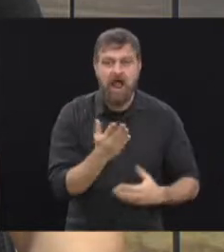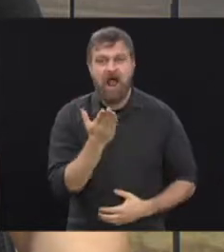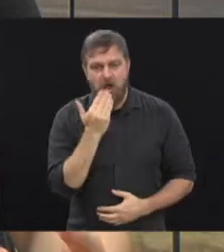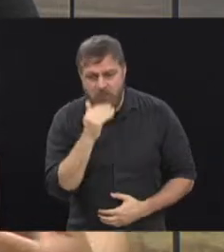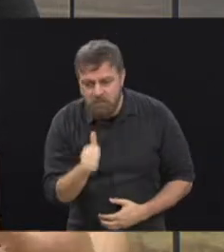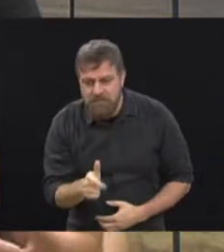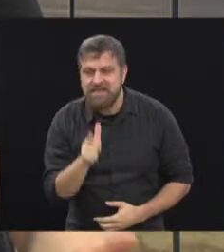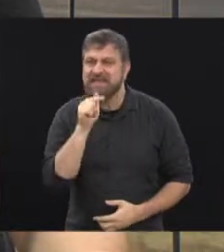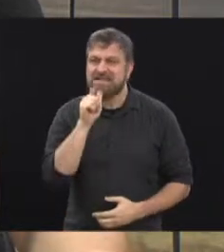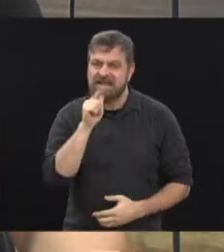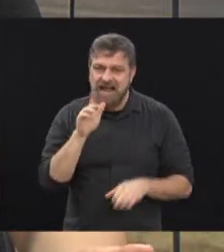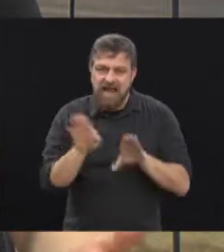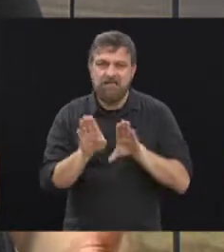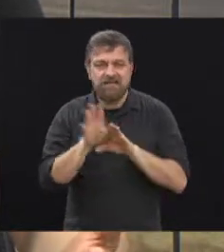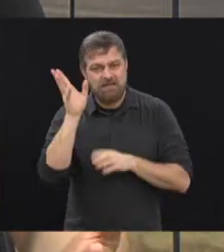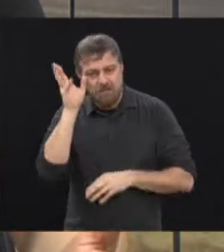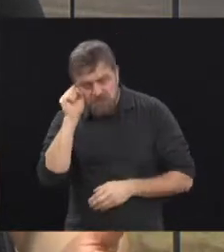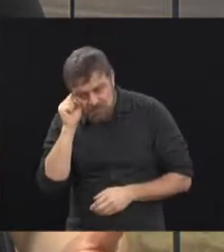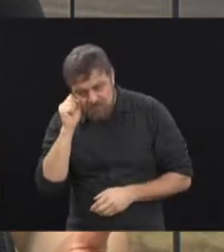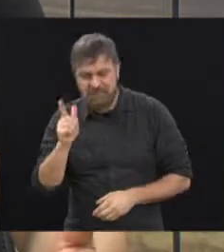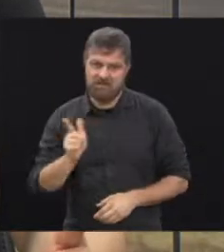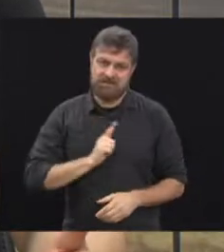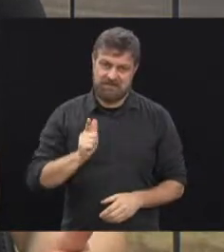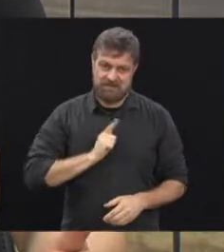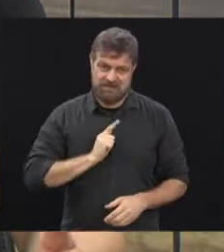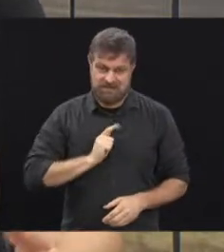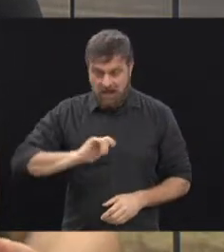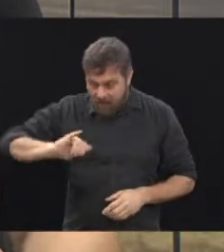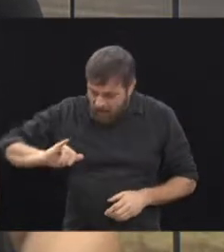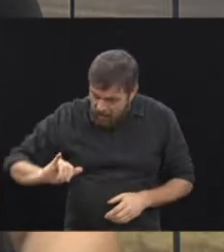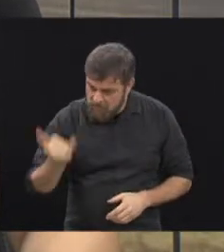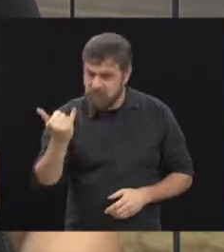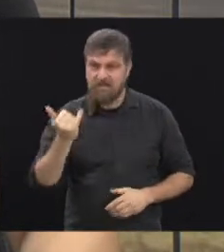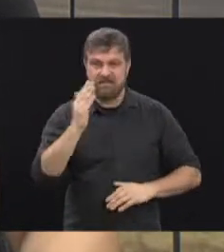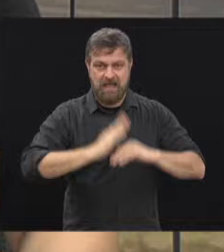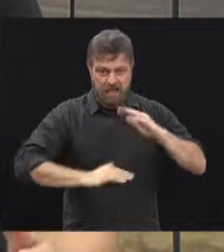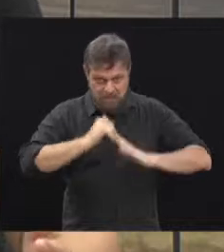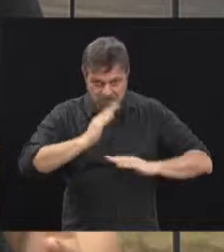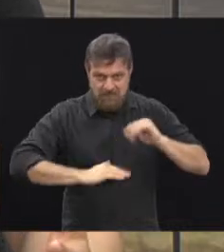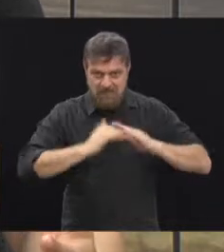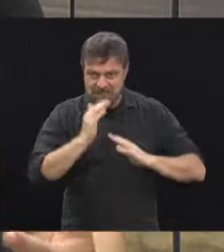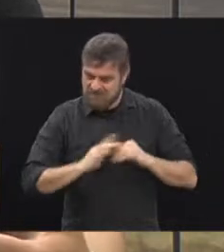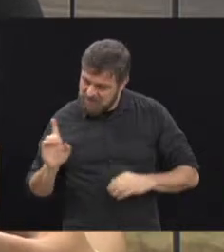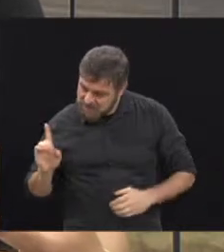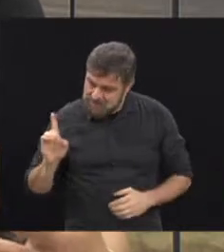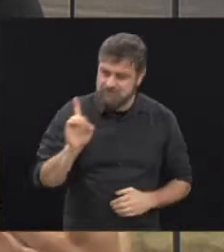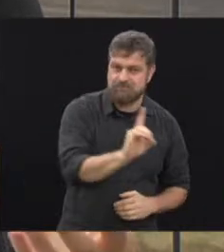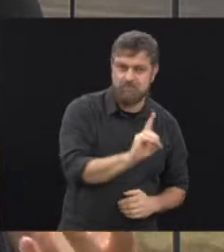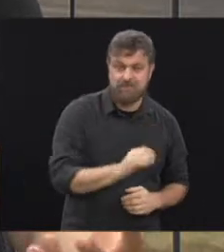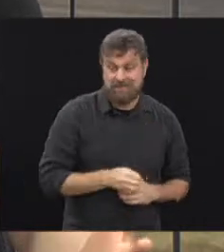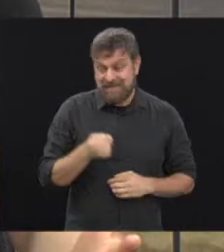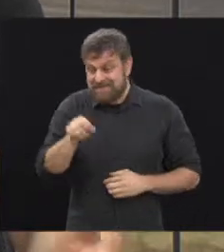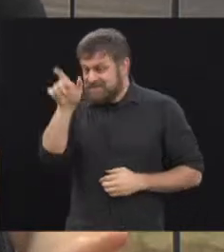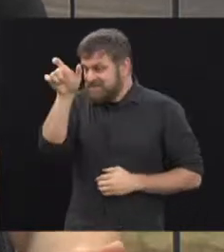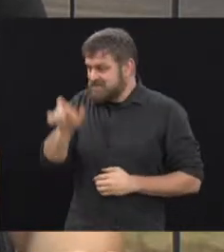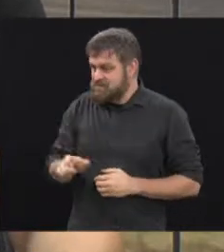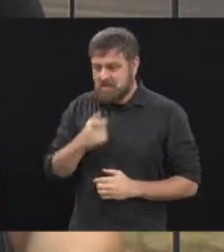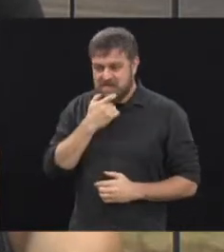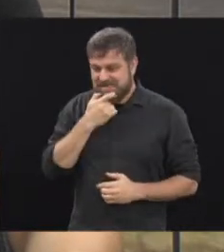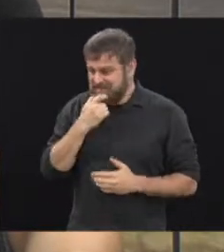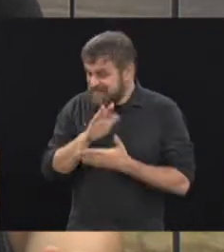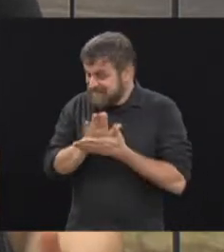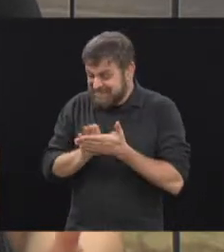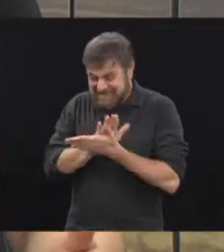potável para beber e onde dormir. Então é uma boa oportunidade para você praticar, né? Mas caso a pessoa não fale nada e tenha um